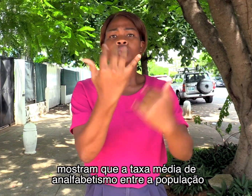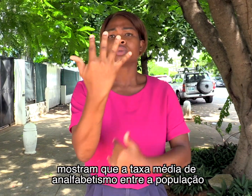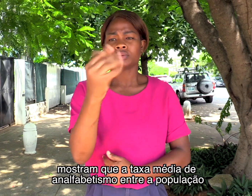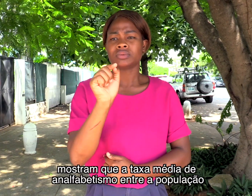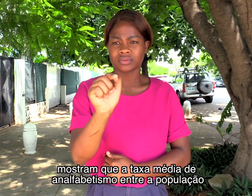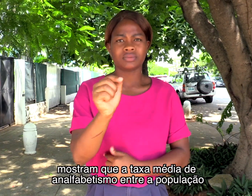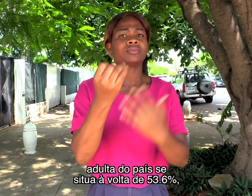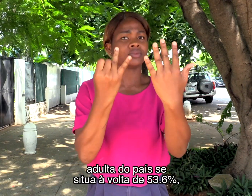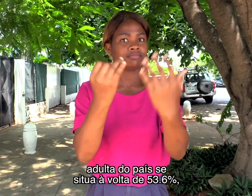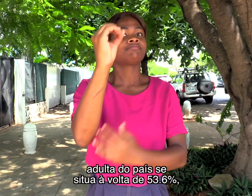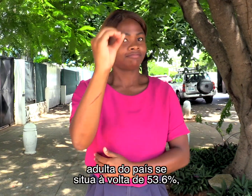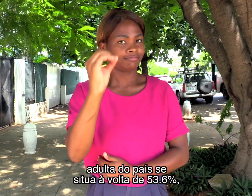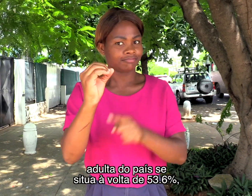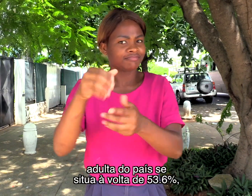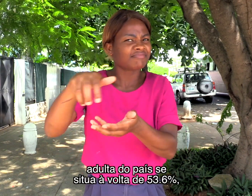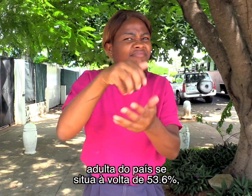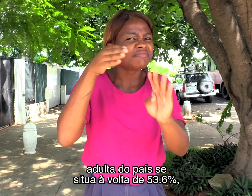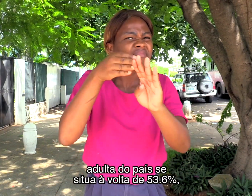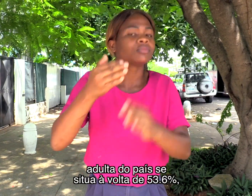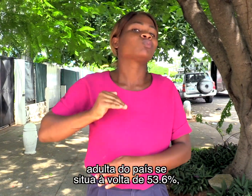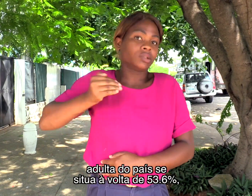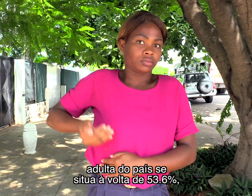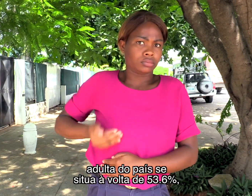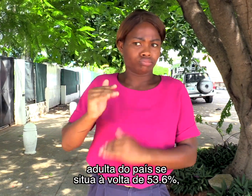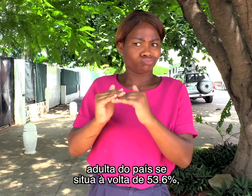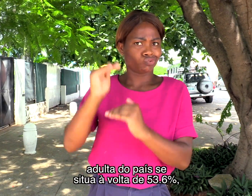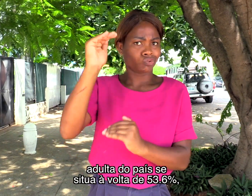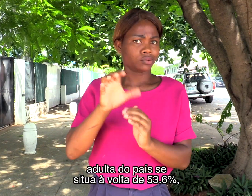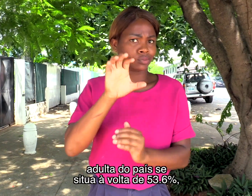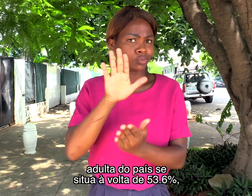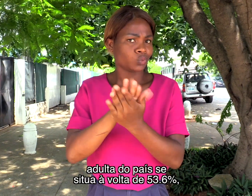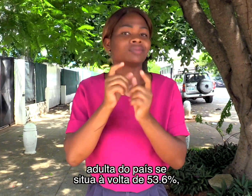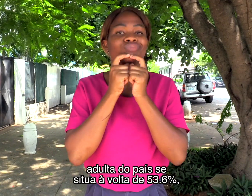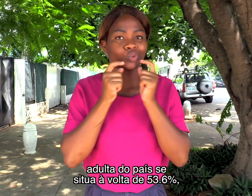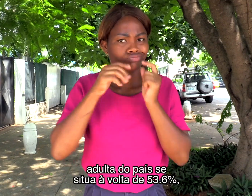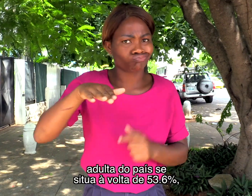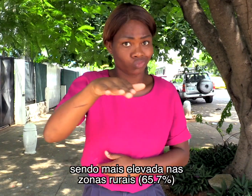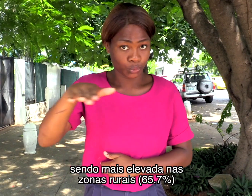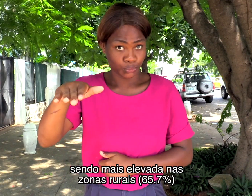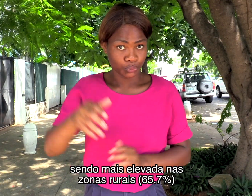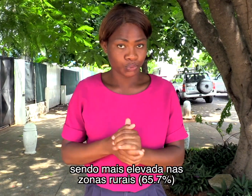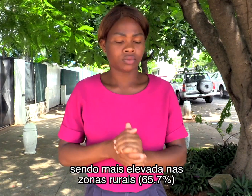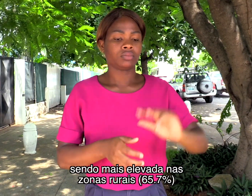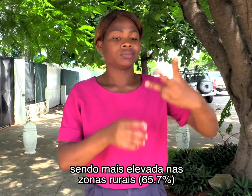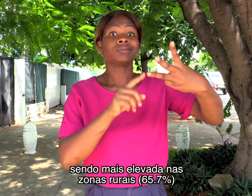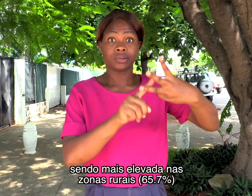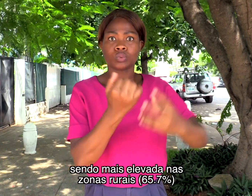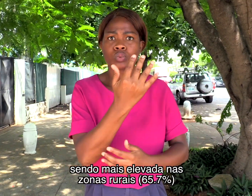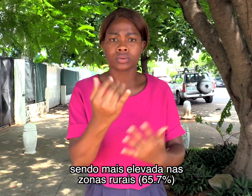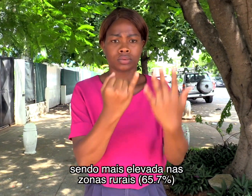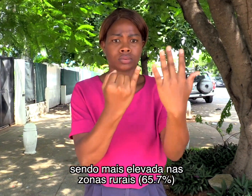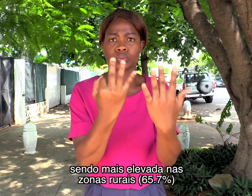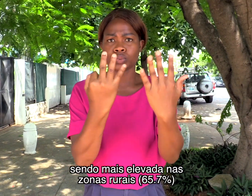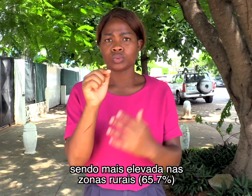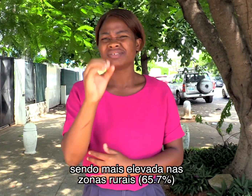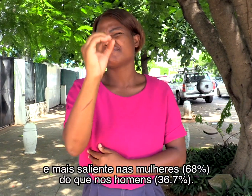entre a população adulta do país se situa à volta de 53,6%, sendo mais elevada nas zonas